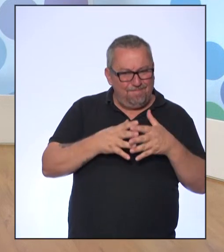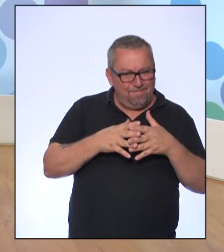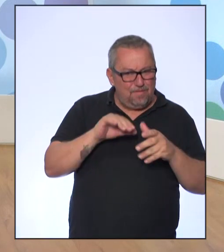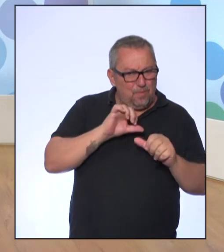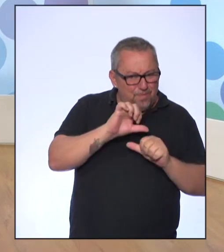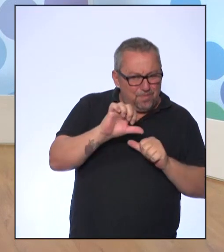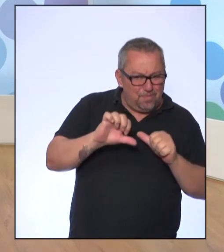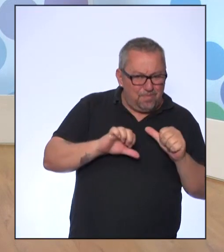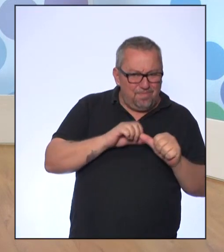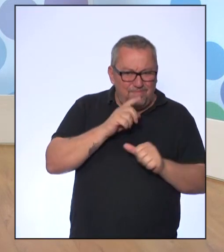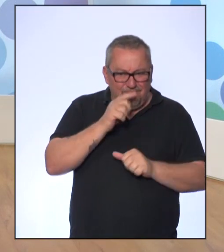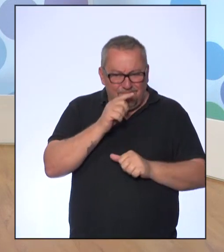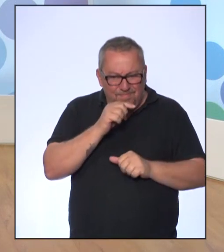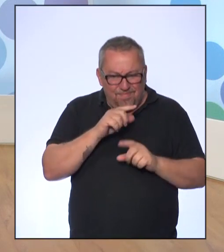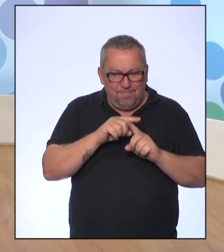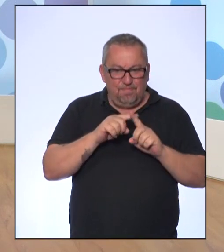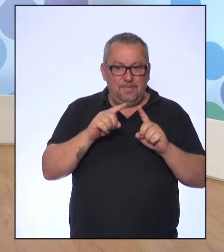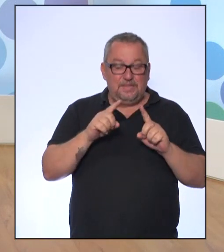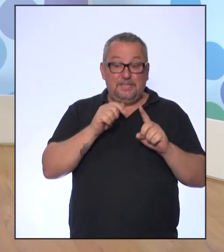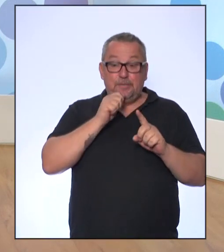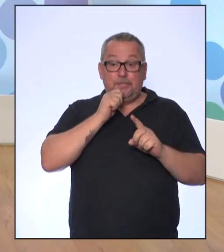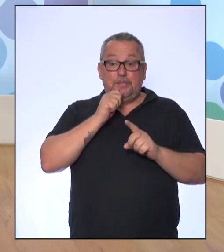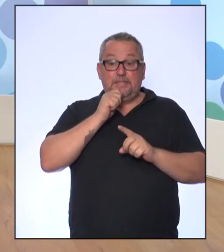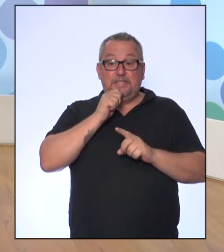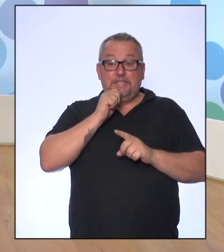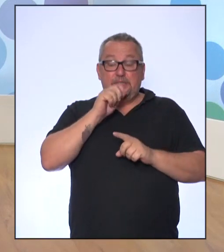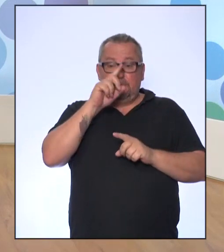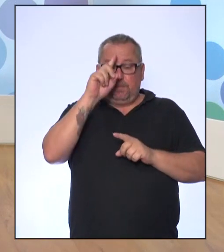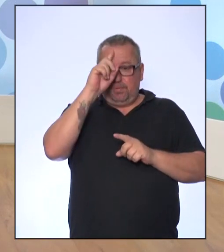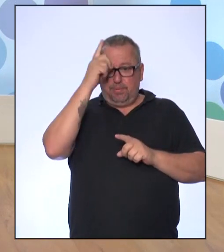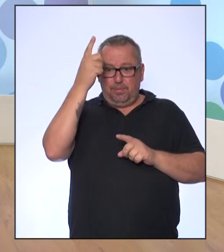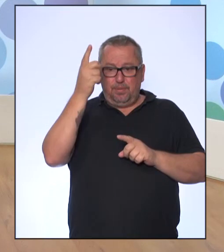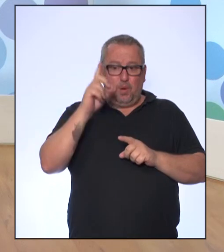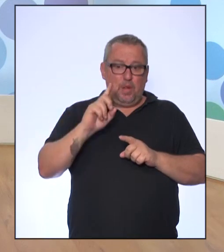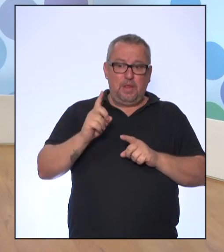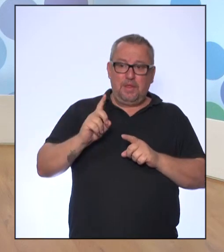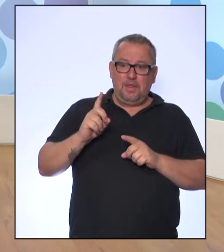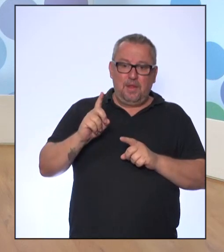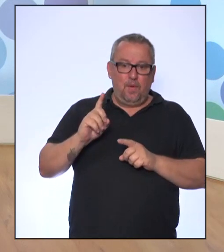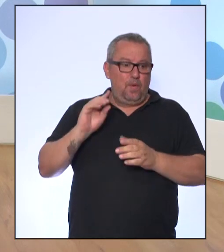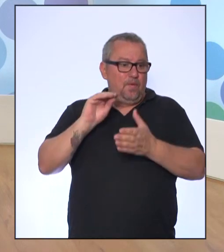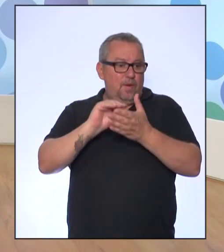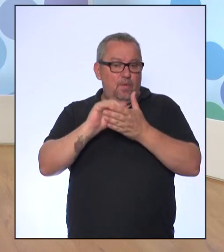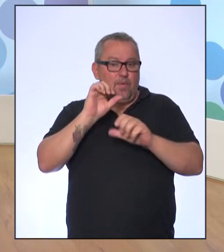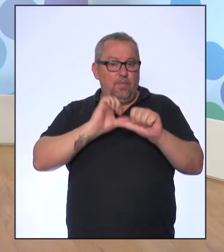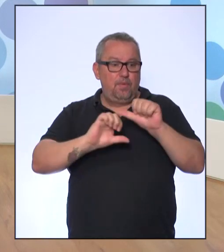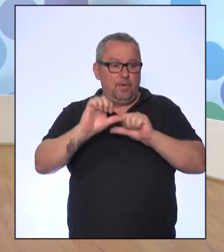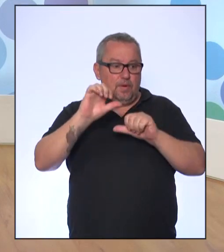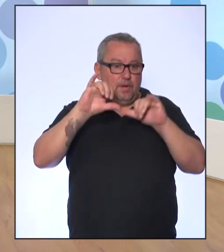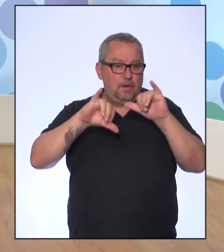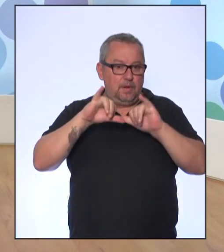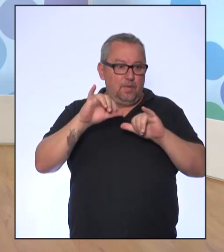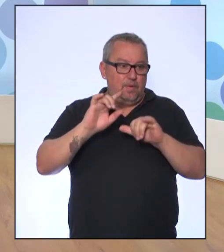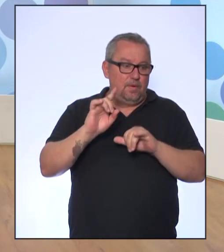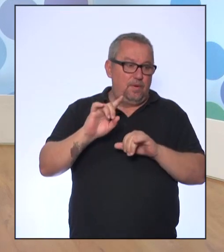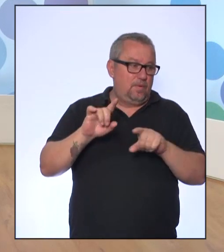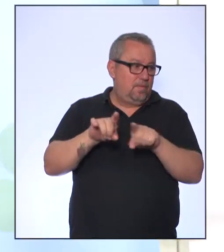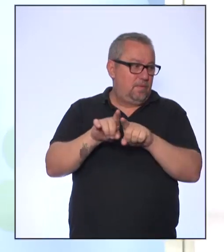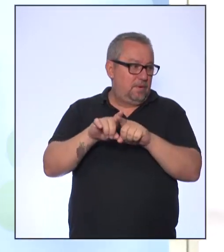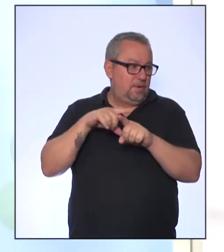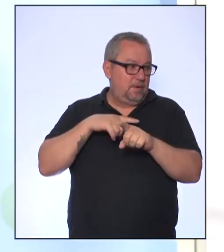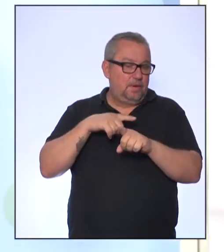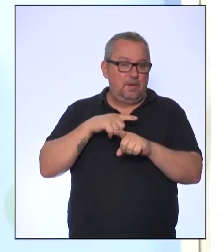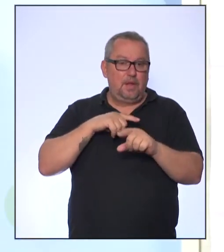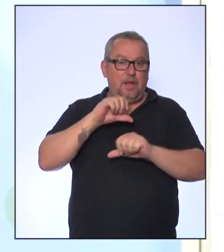A também, mas ainda estão na dúvida se é uma transformação química ou não. Realmente, gente, nas duas tem